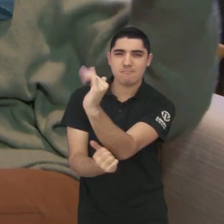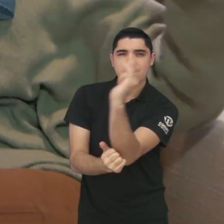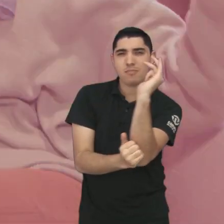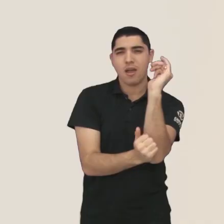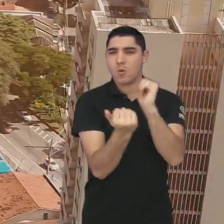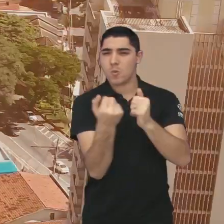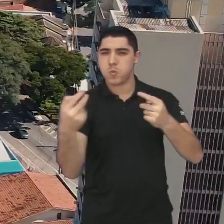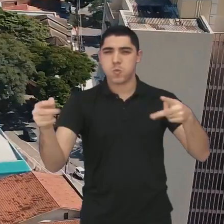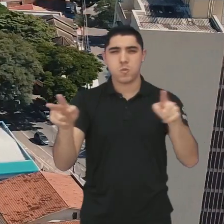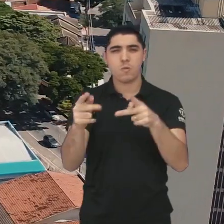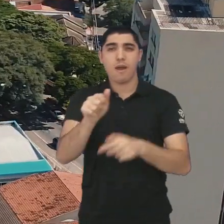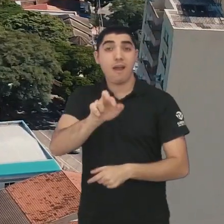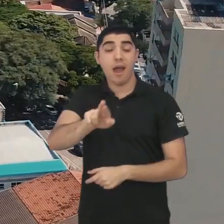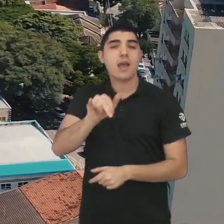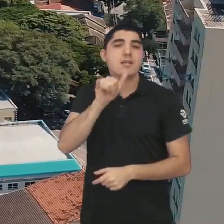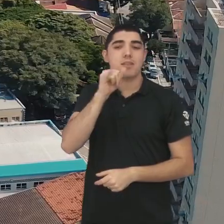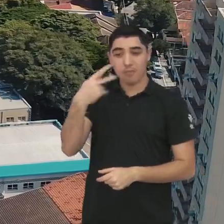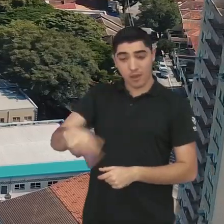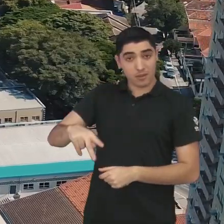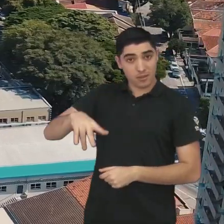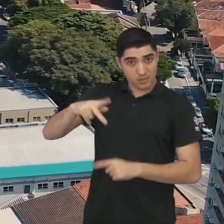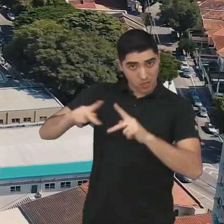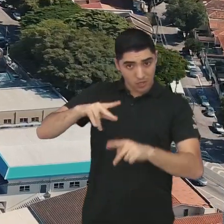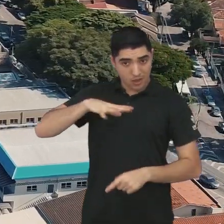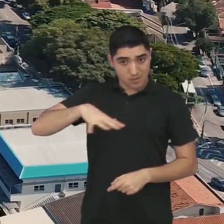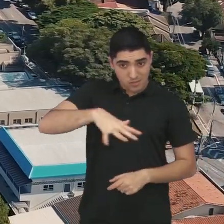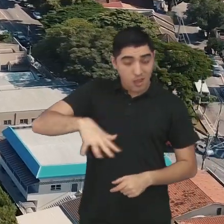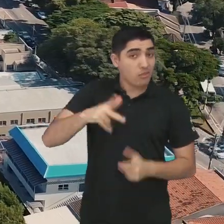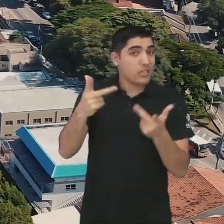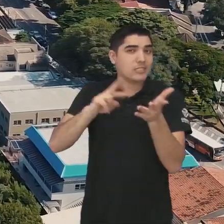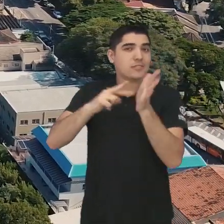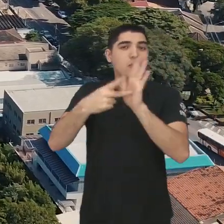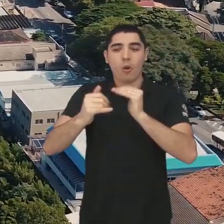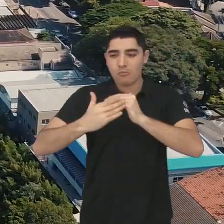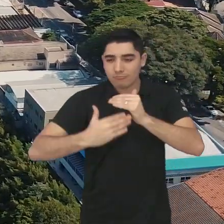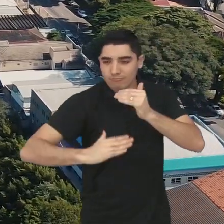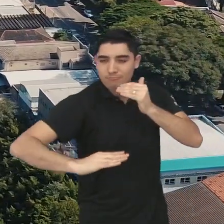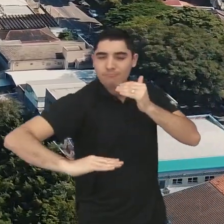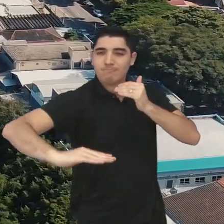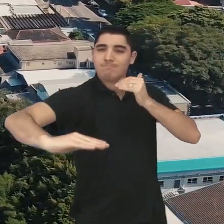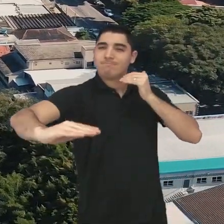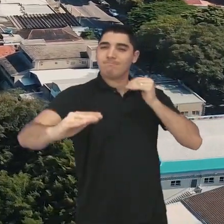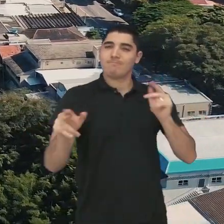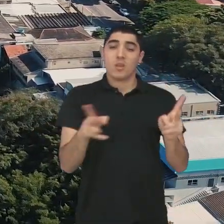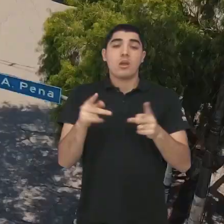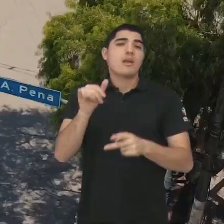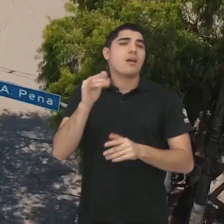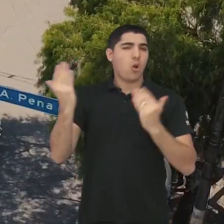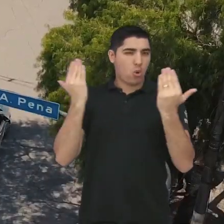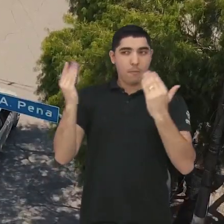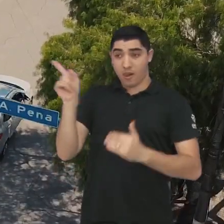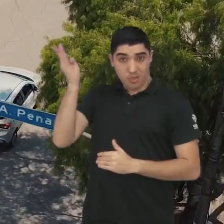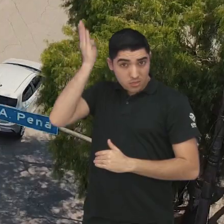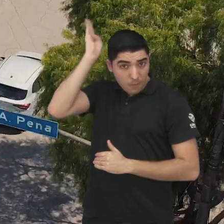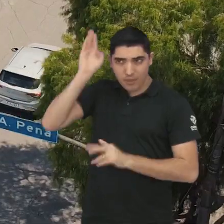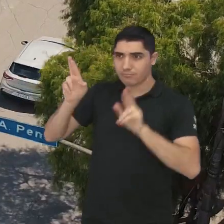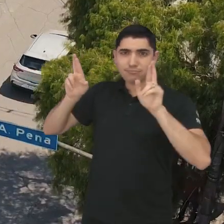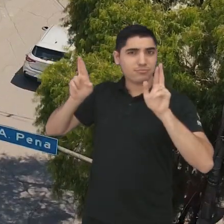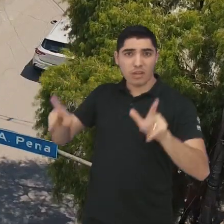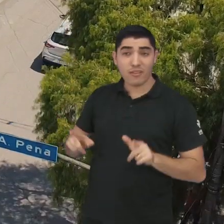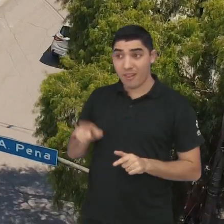passa hoje e vê o banhado, é porque a gente teve uma fase sanatorial que considerava muito importante essa visão